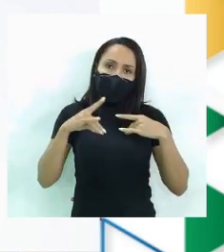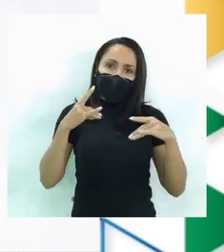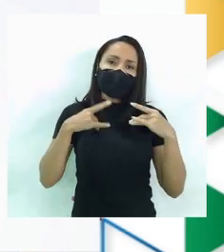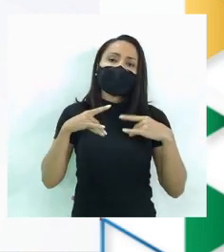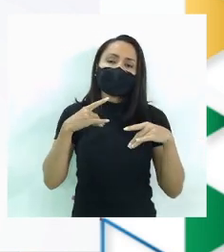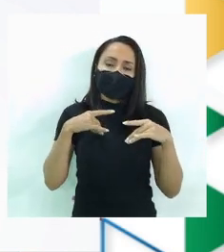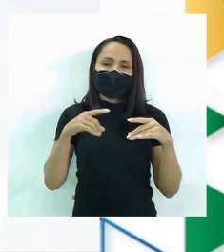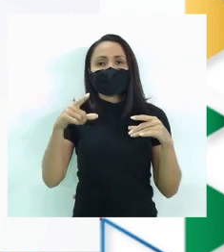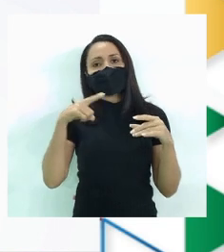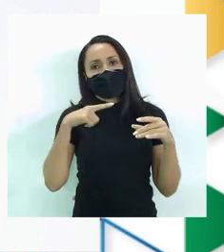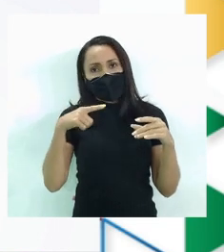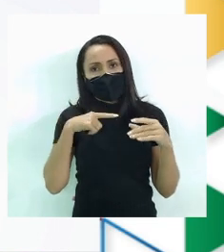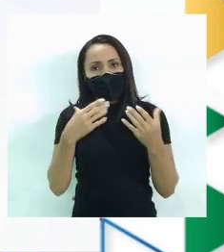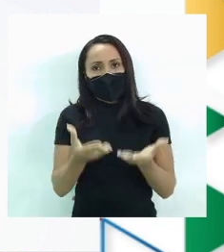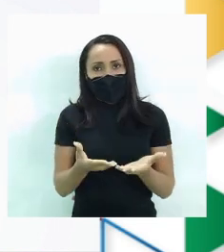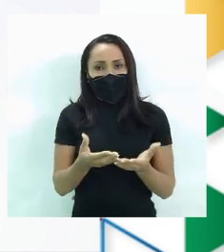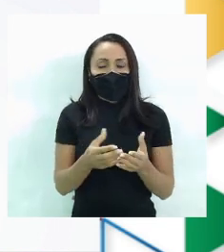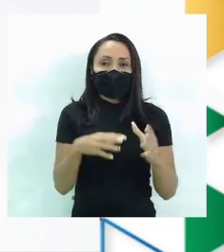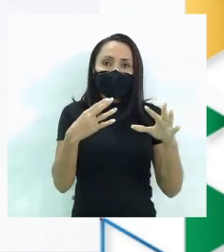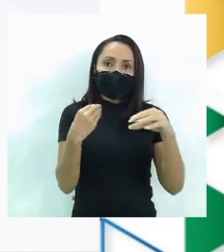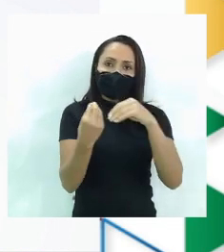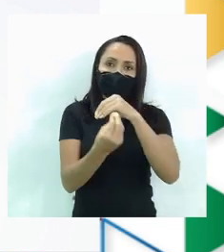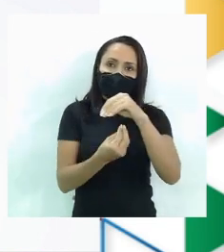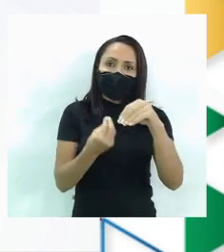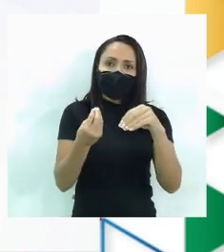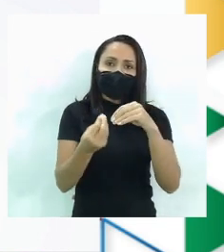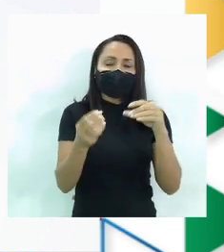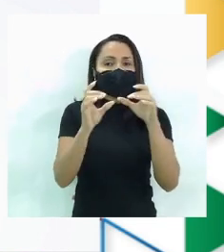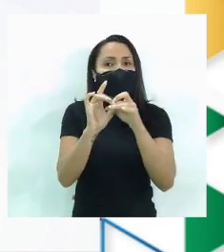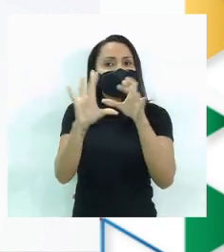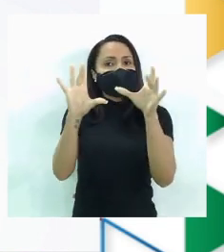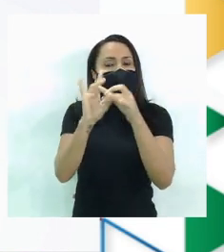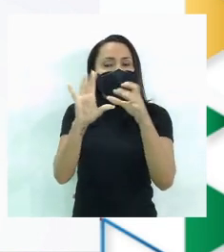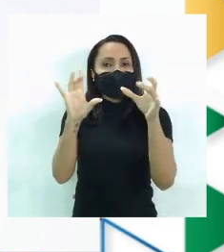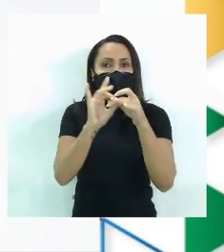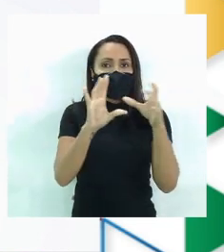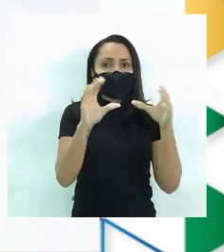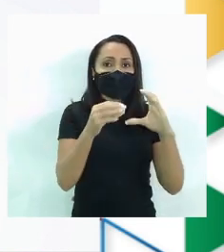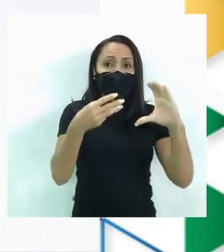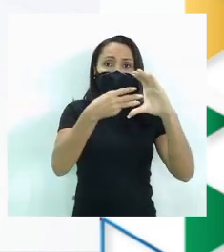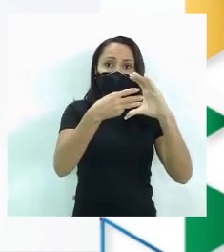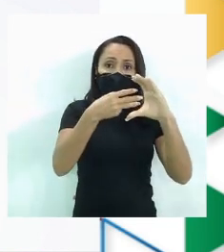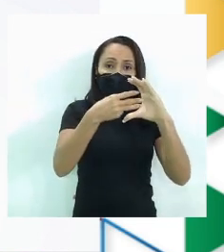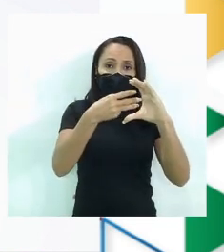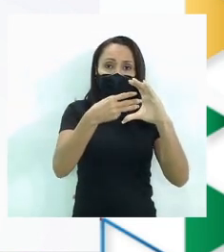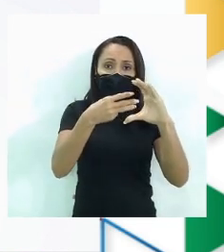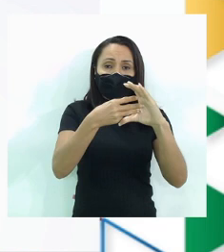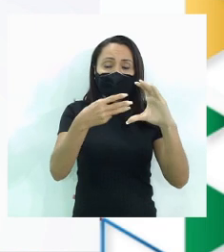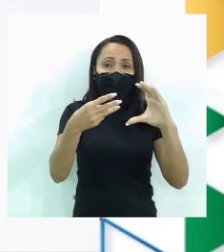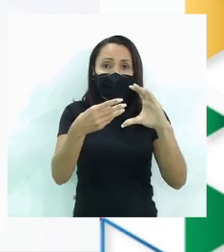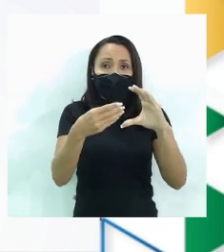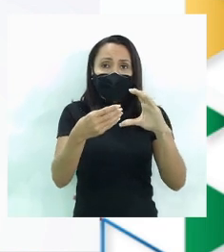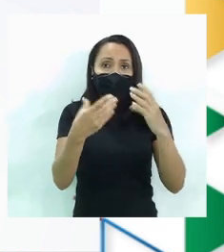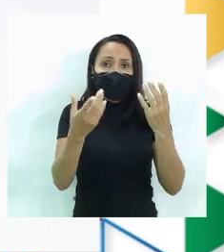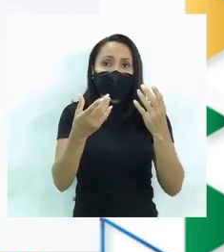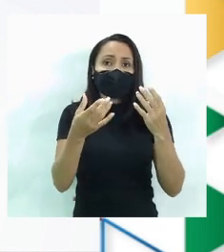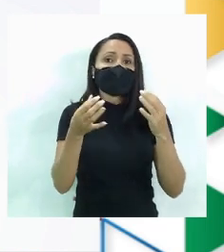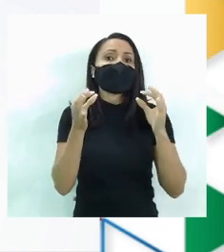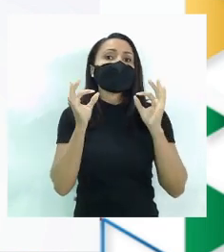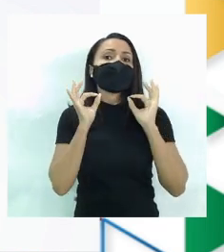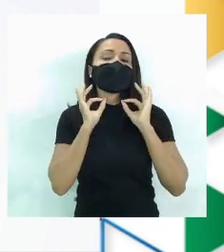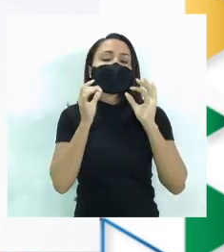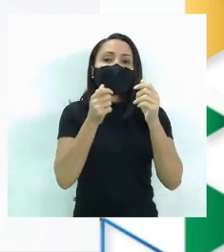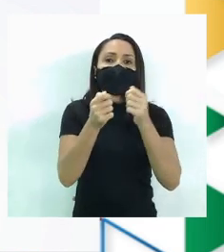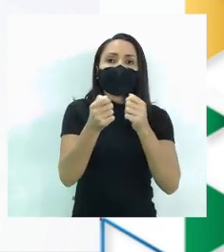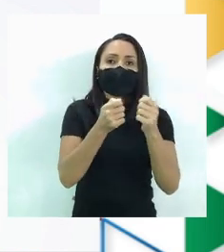certo? Os hormônios são substâncias produzidas e liberadas por determinadas células de glândulas endócrinas e atuam controlando